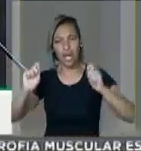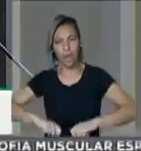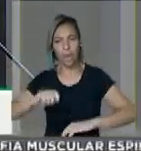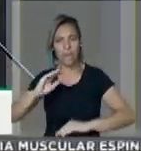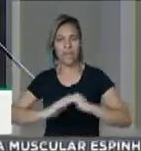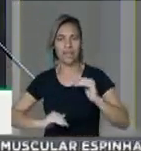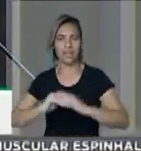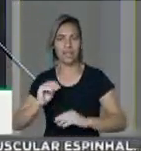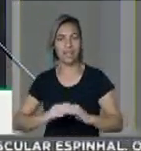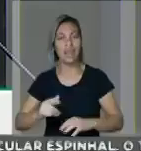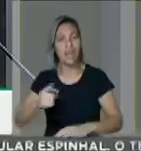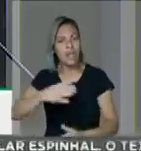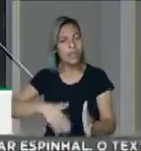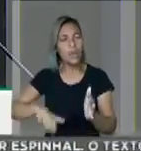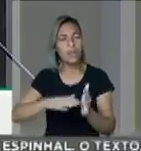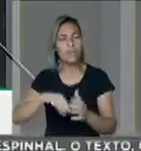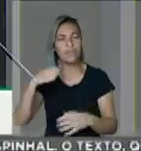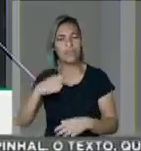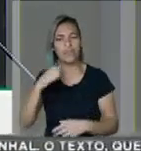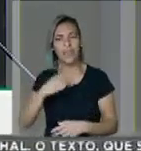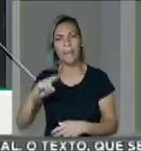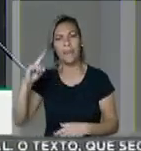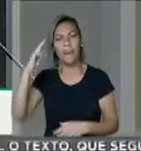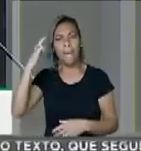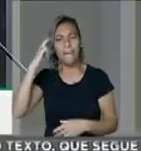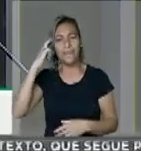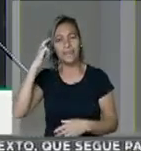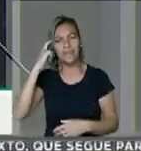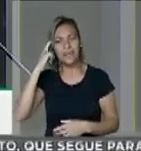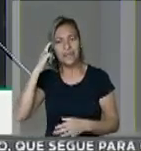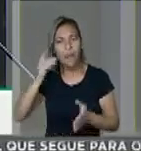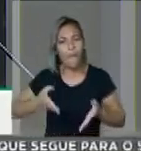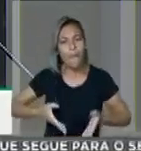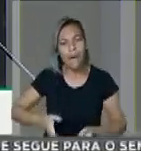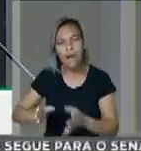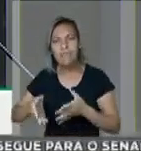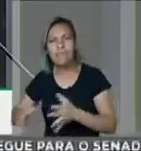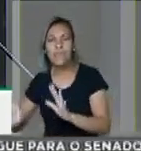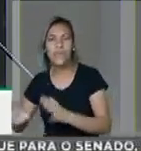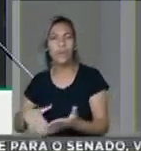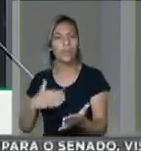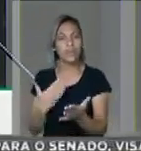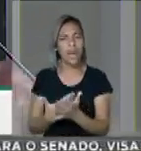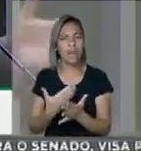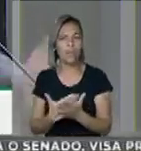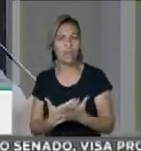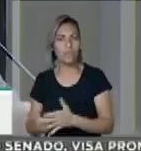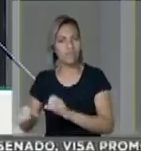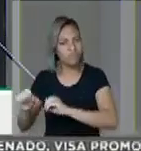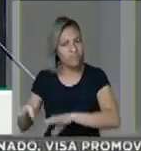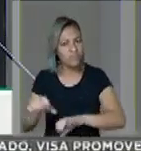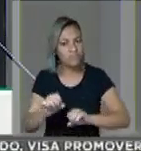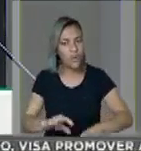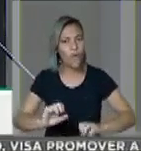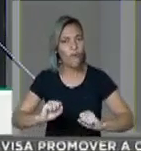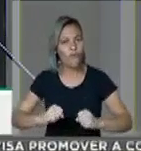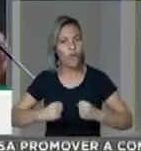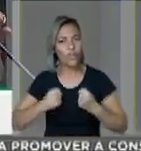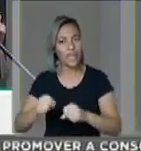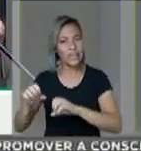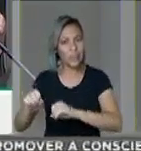competência. Nós precisamos repensar os caminhos da educação, fortalecer o ensino básico